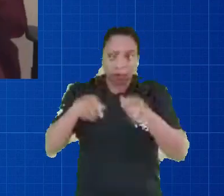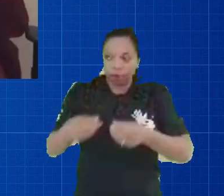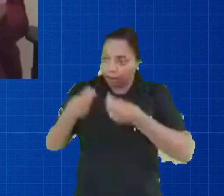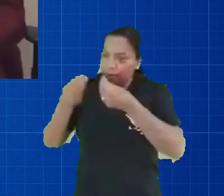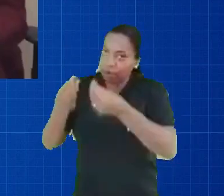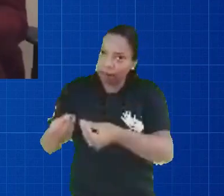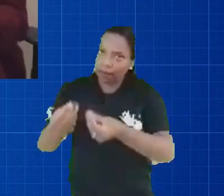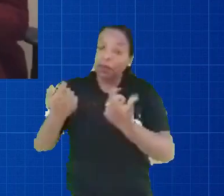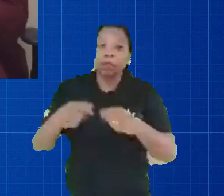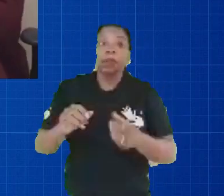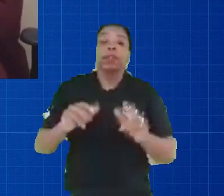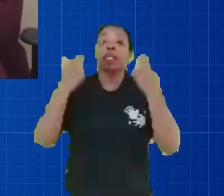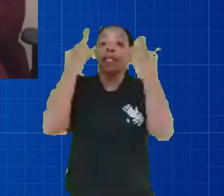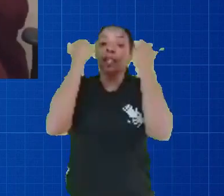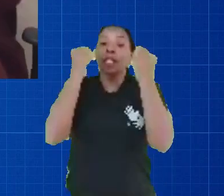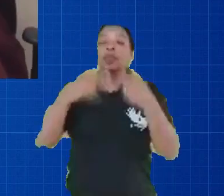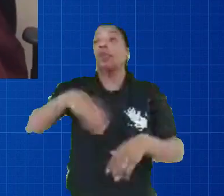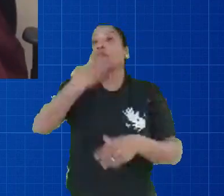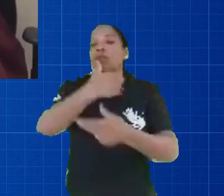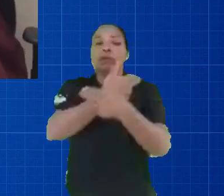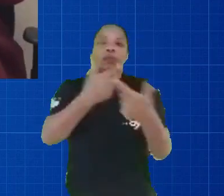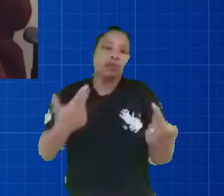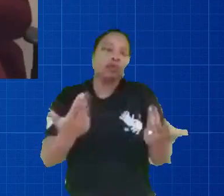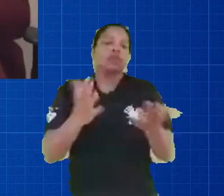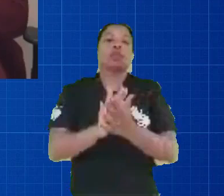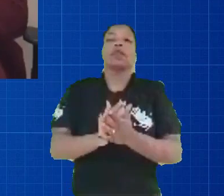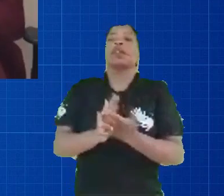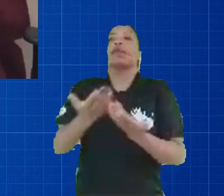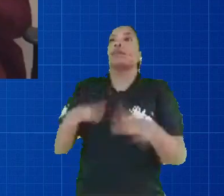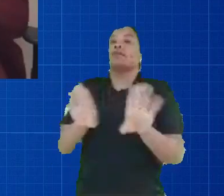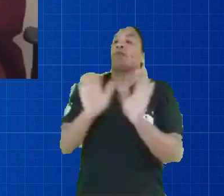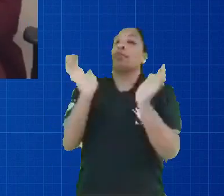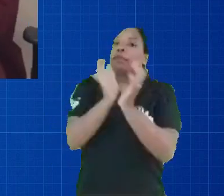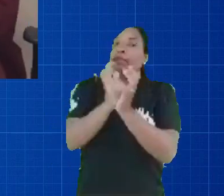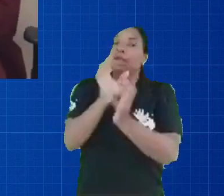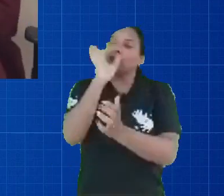assim, outras opções, todo mês a gente manda algumas receitas de bolo,